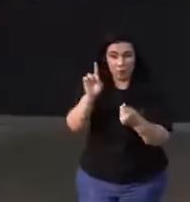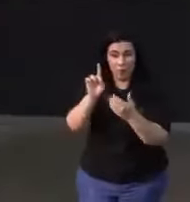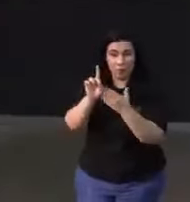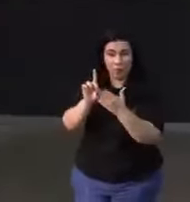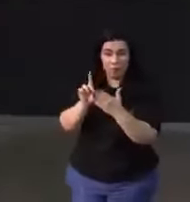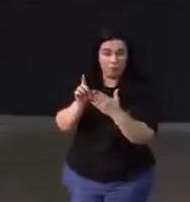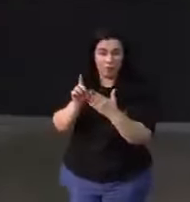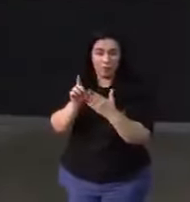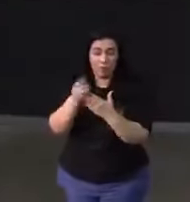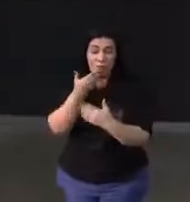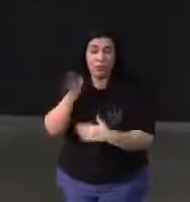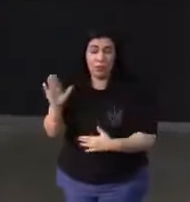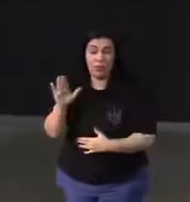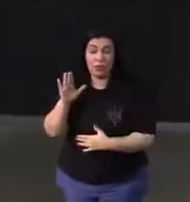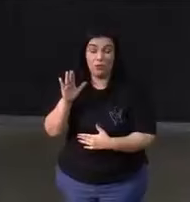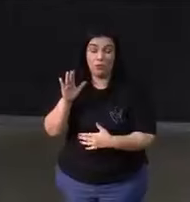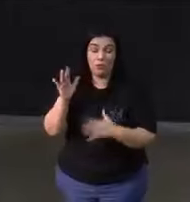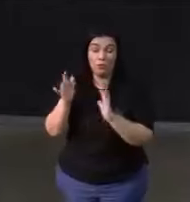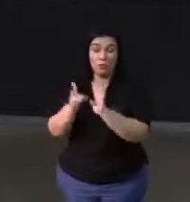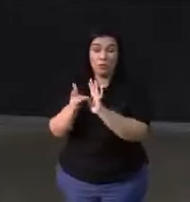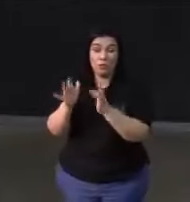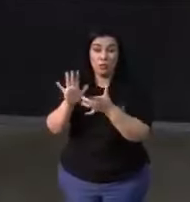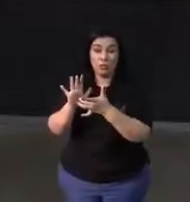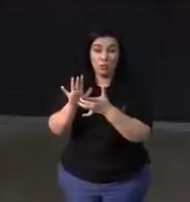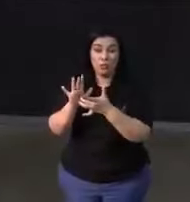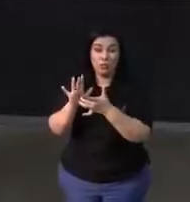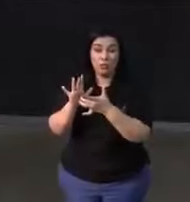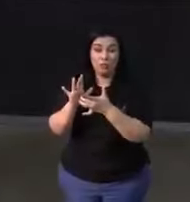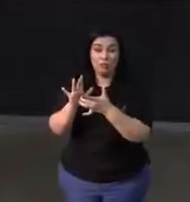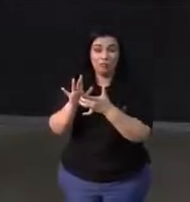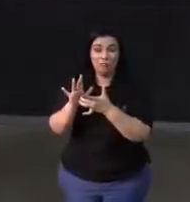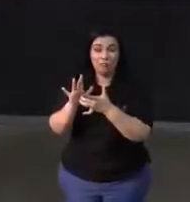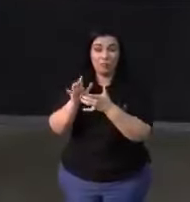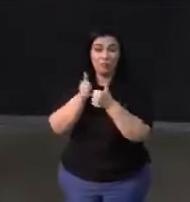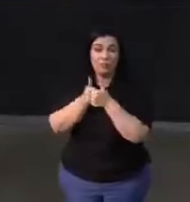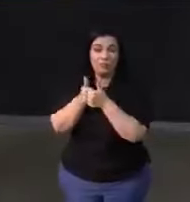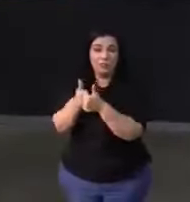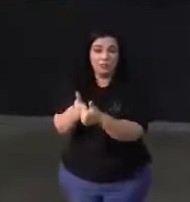Prometeram a você um Jesus guia,